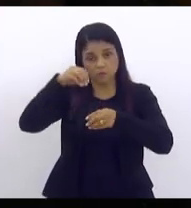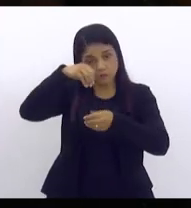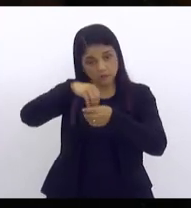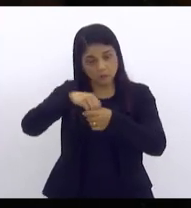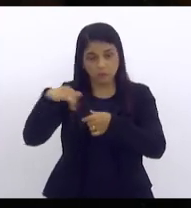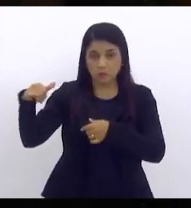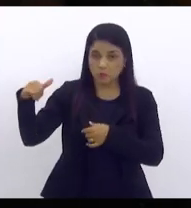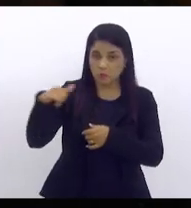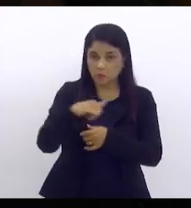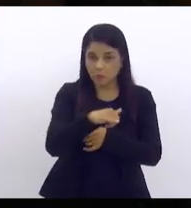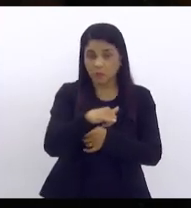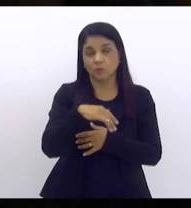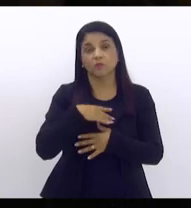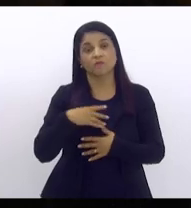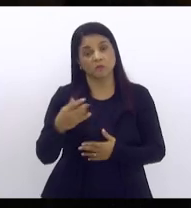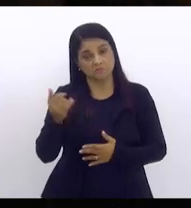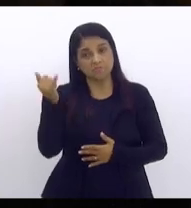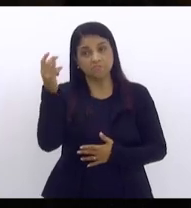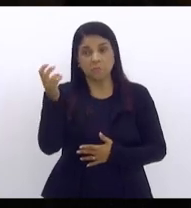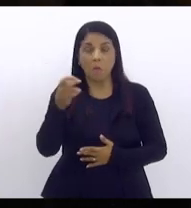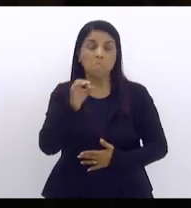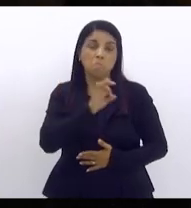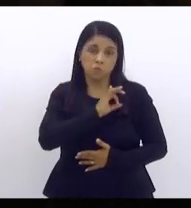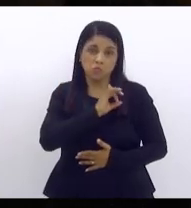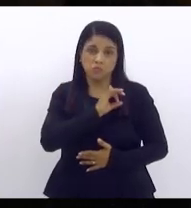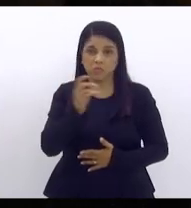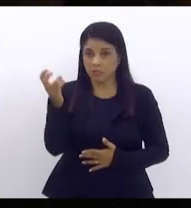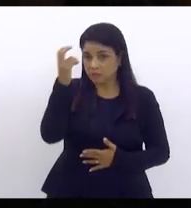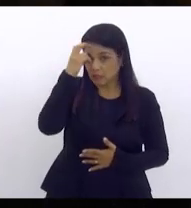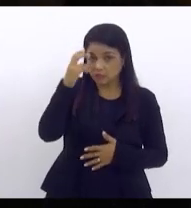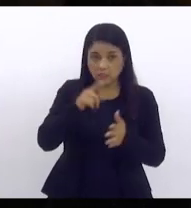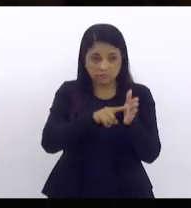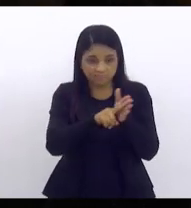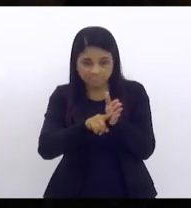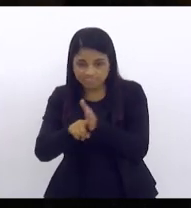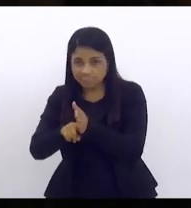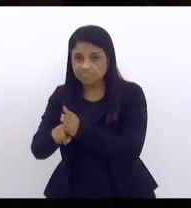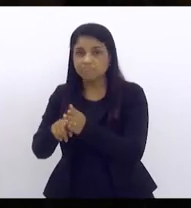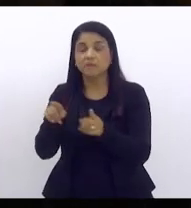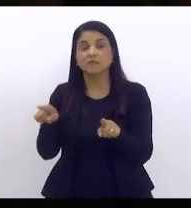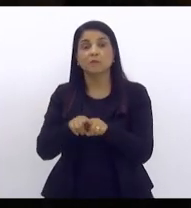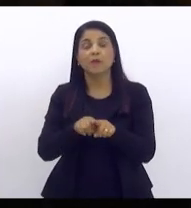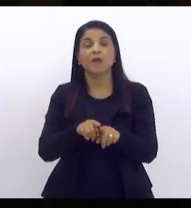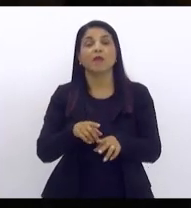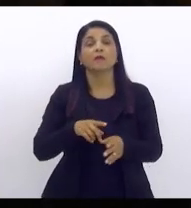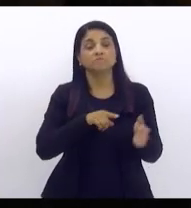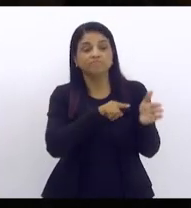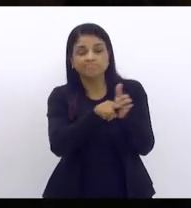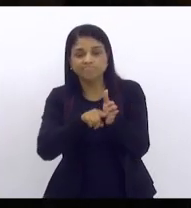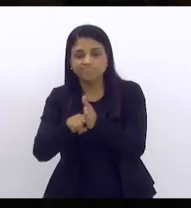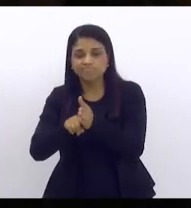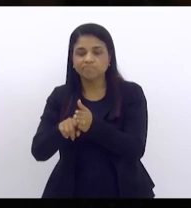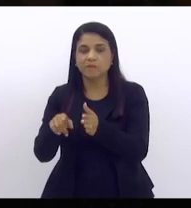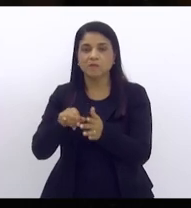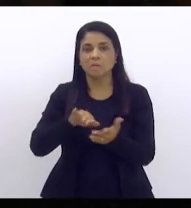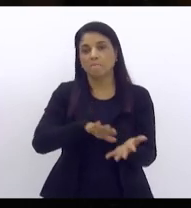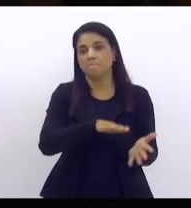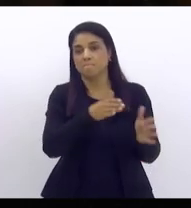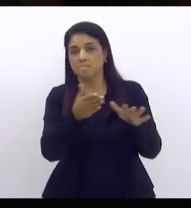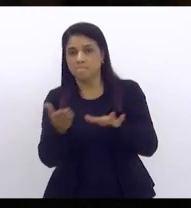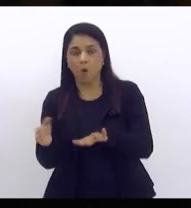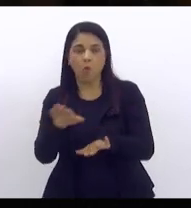E é importante dizer também que no âmbito das investigações do assassinato de Marielle Franco, foram